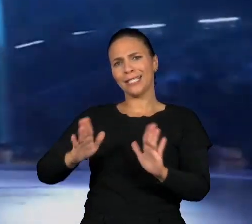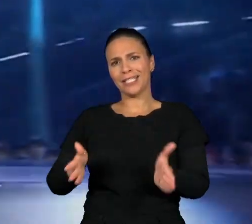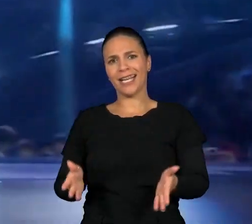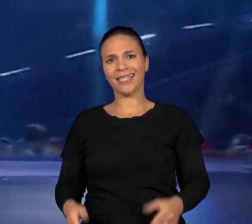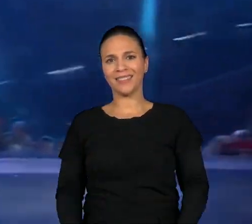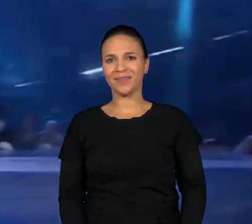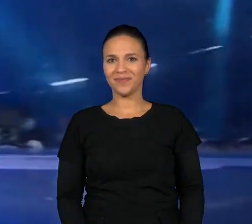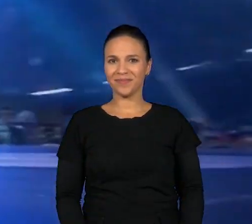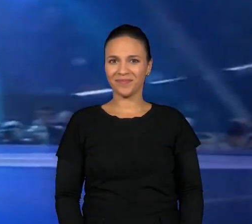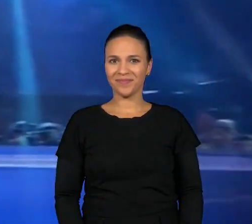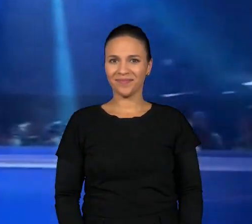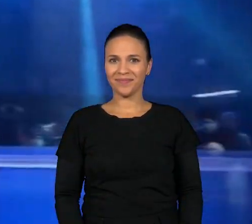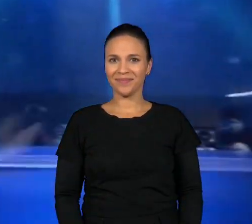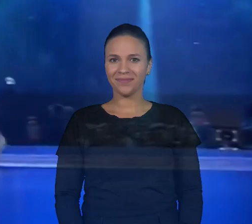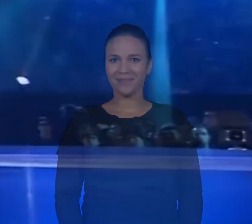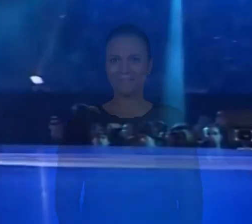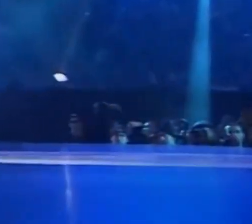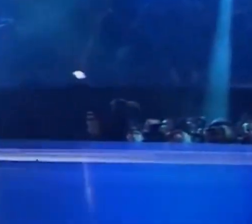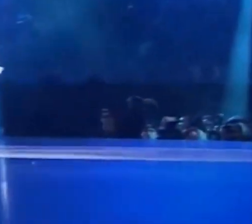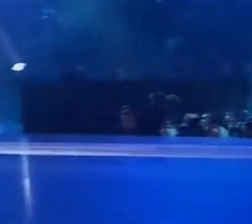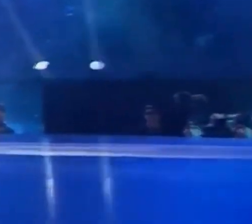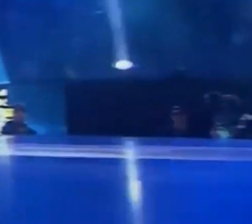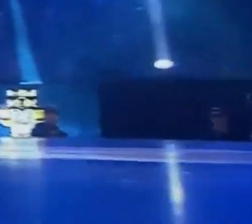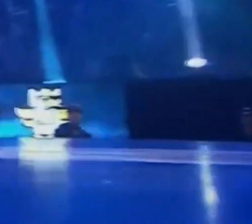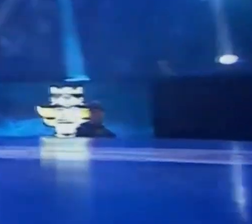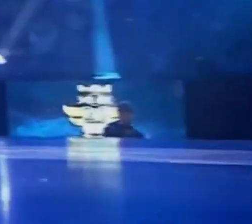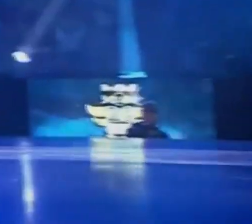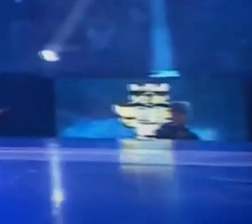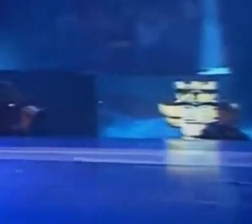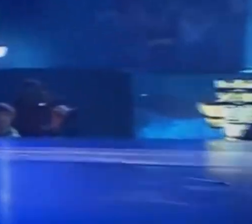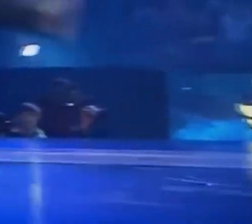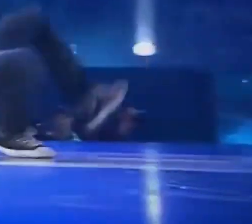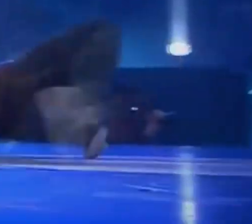And he definitely likes the song, so he's gonna do really good.